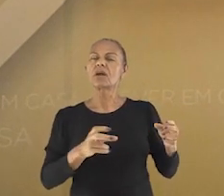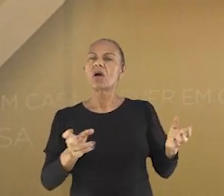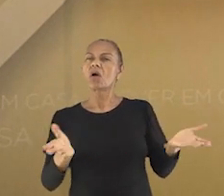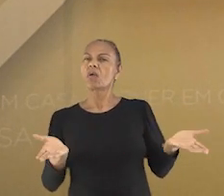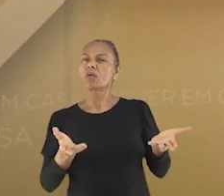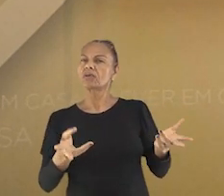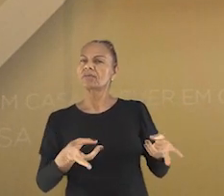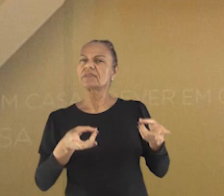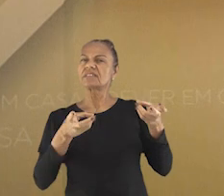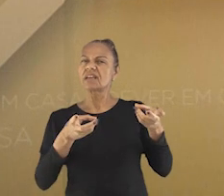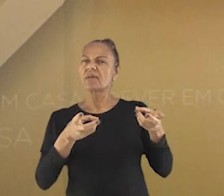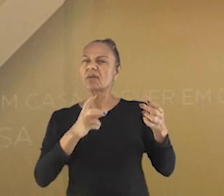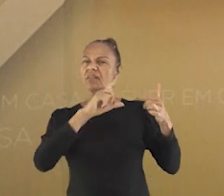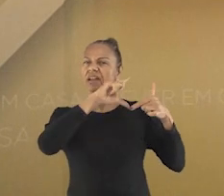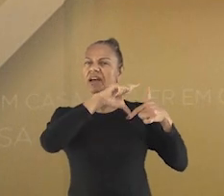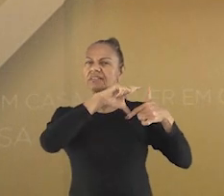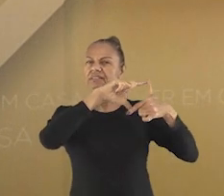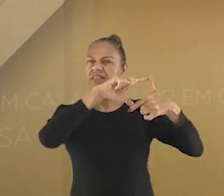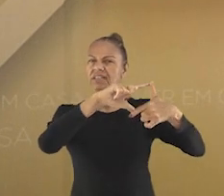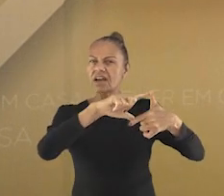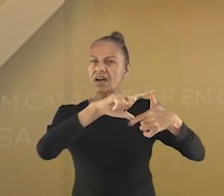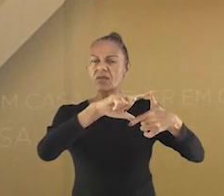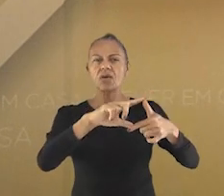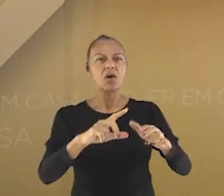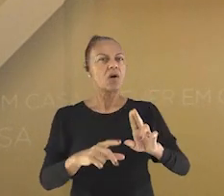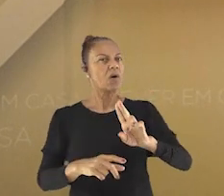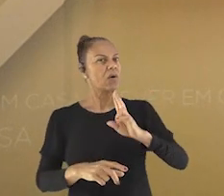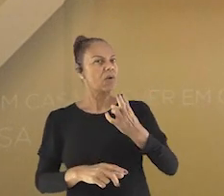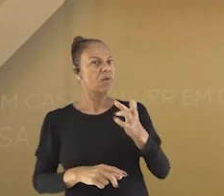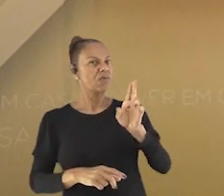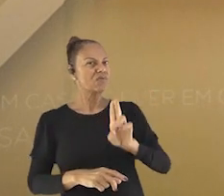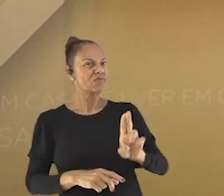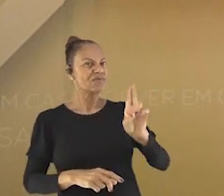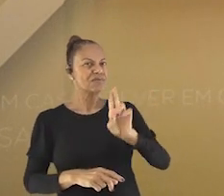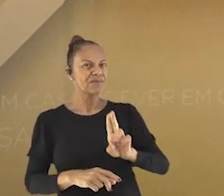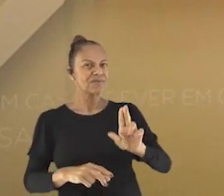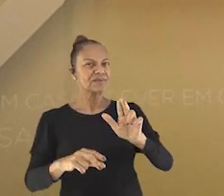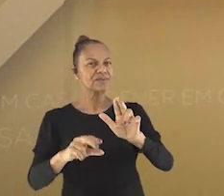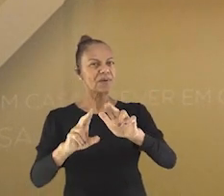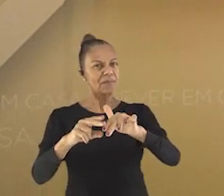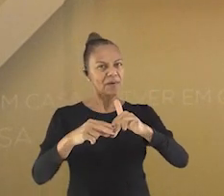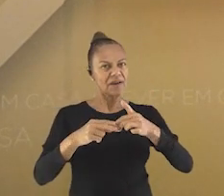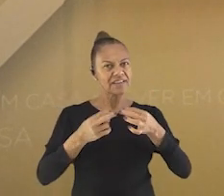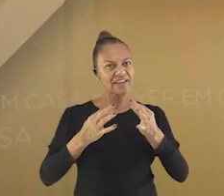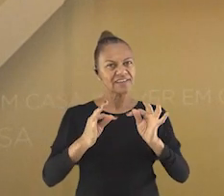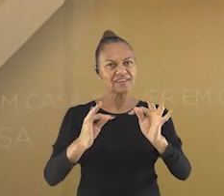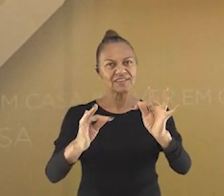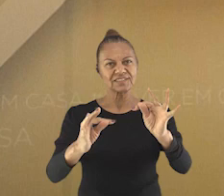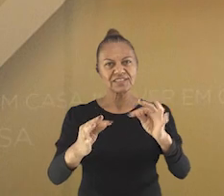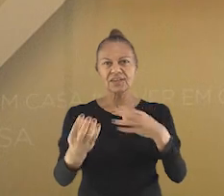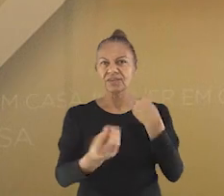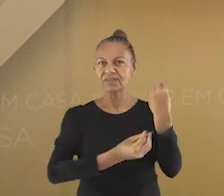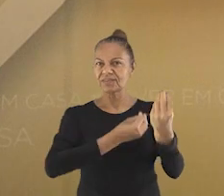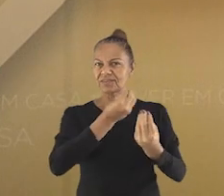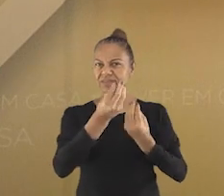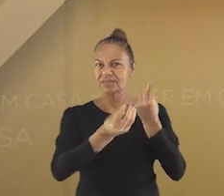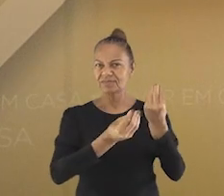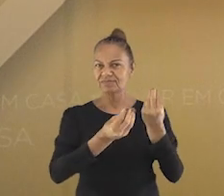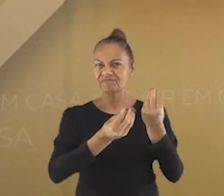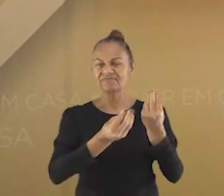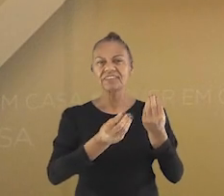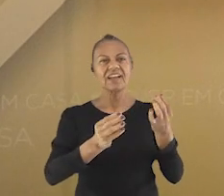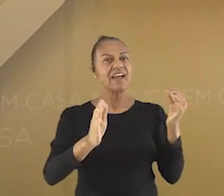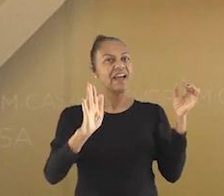Aquele tradicional ou um modelo mais avançado com o uso de recursos tecnológicos?